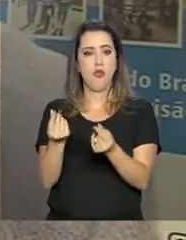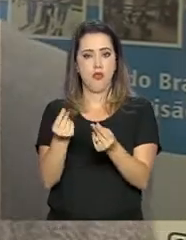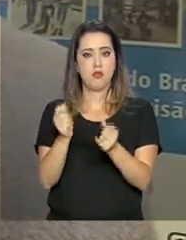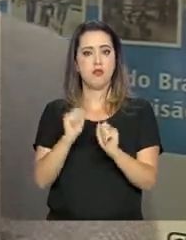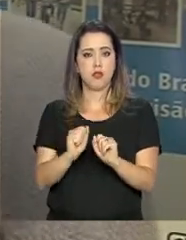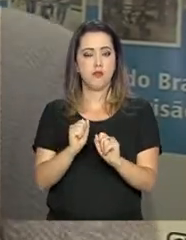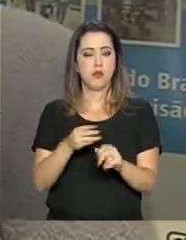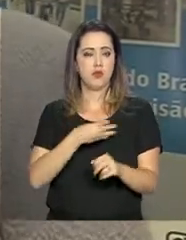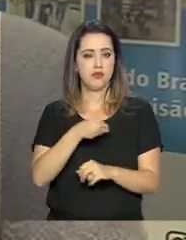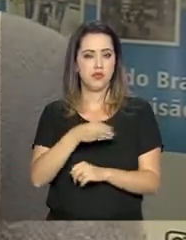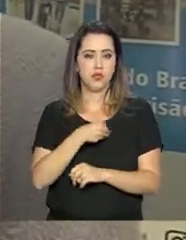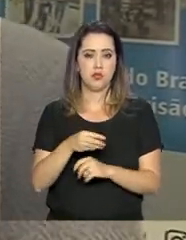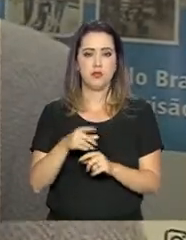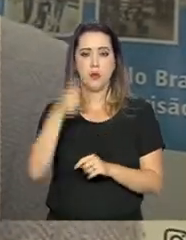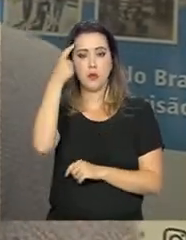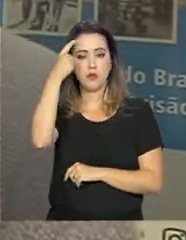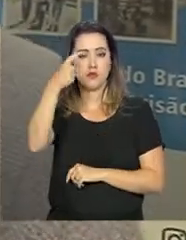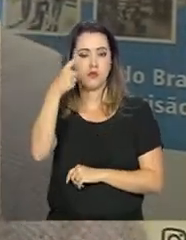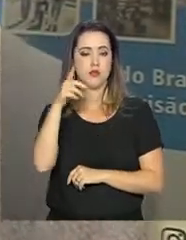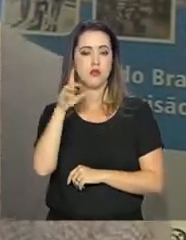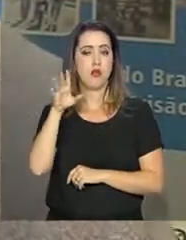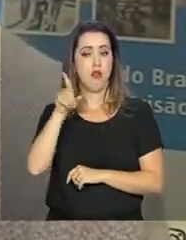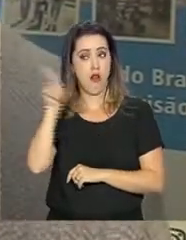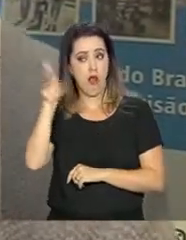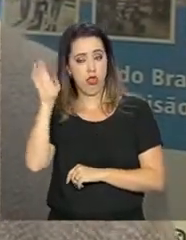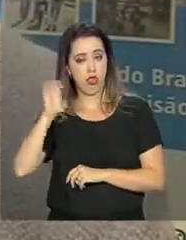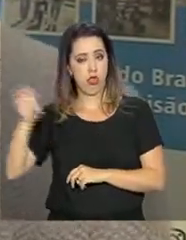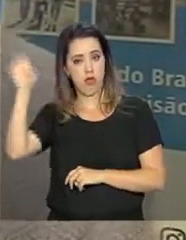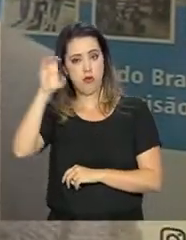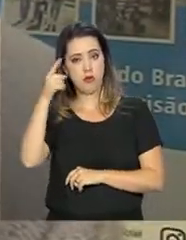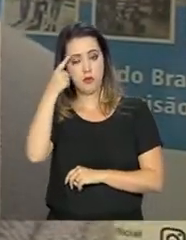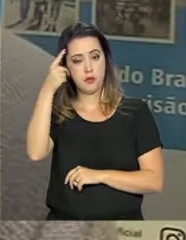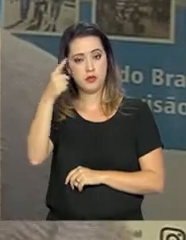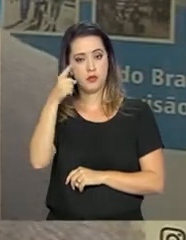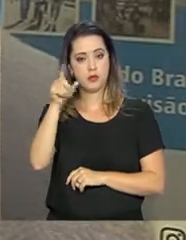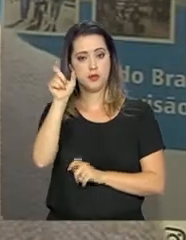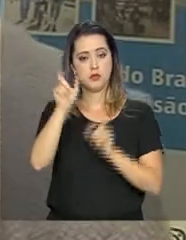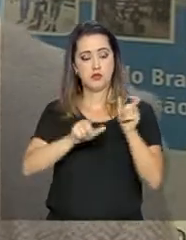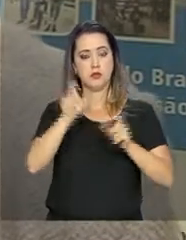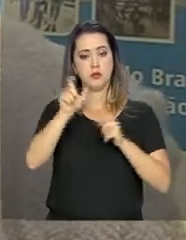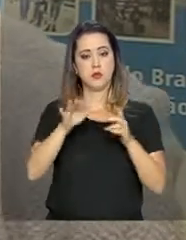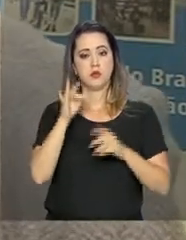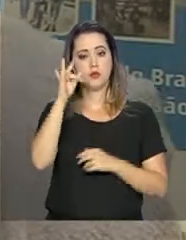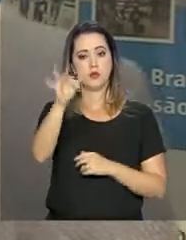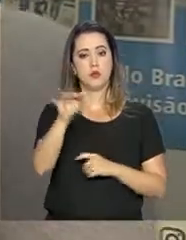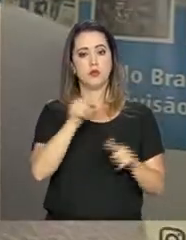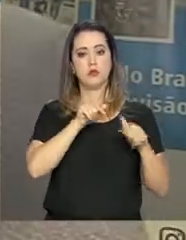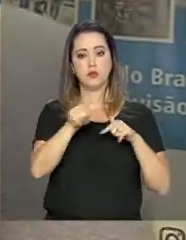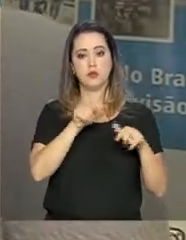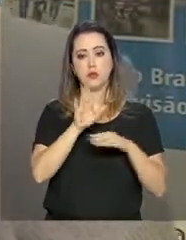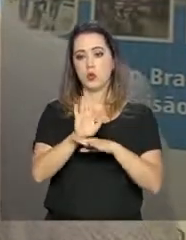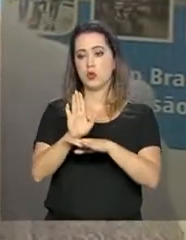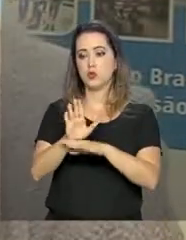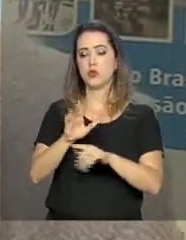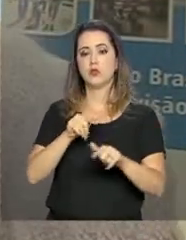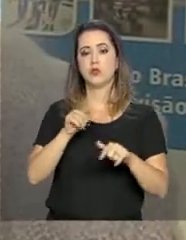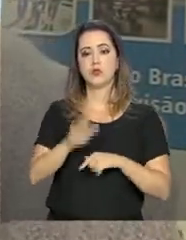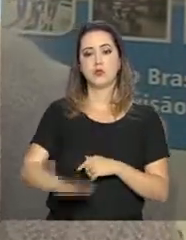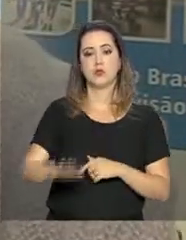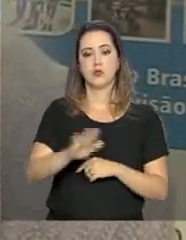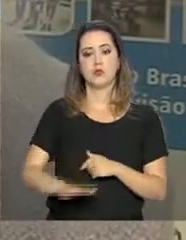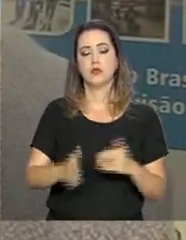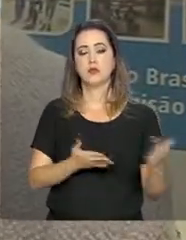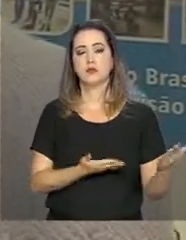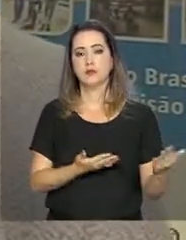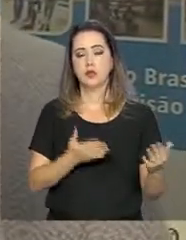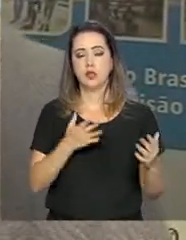filhos pensando que na população que vai sustentar né as crianças e os idosos que